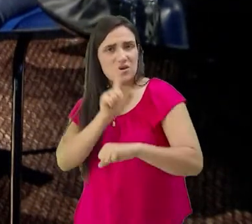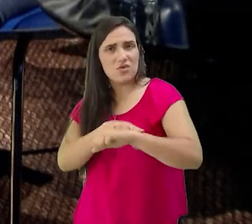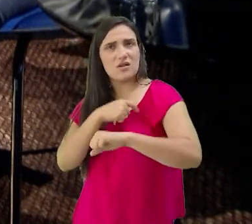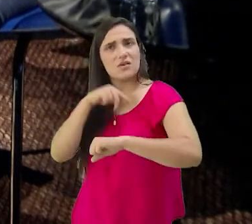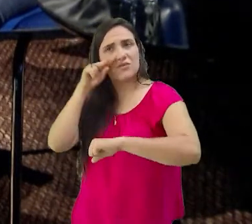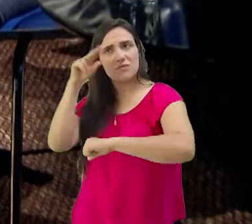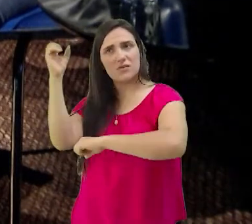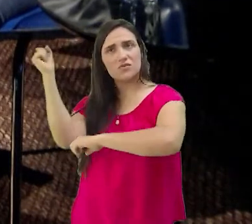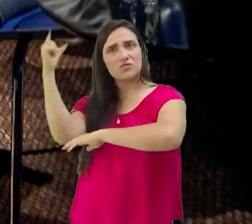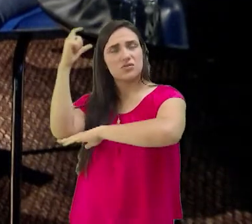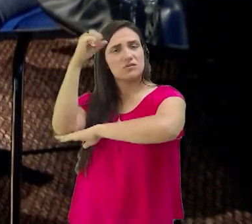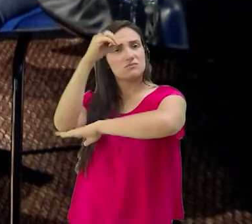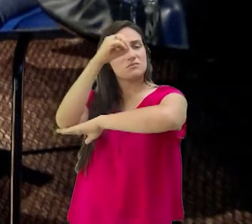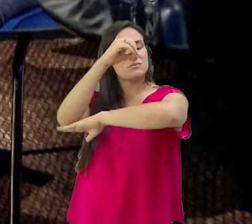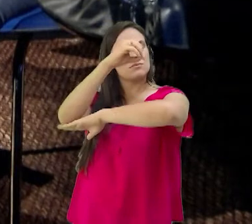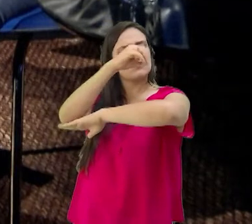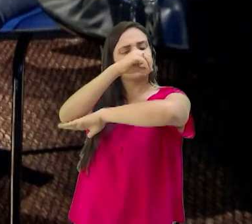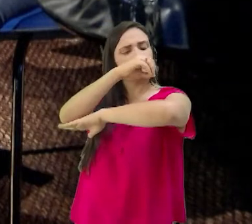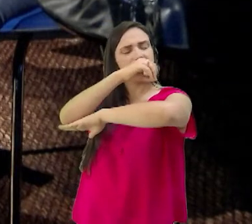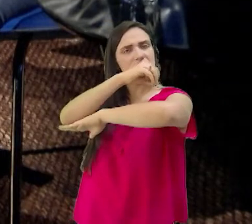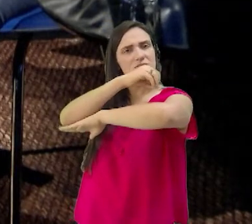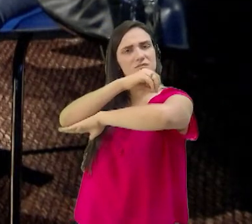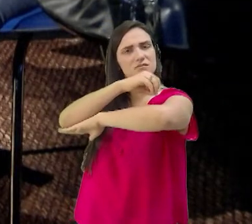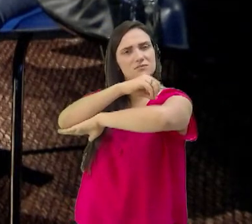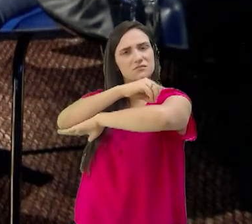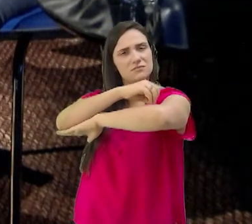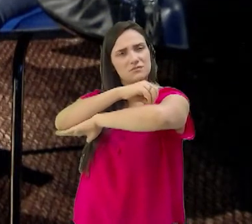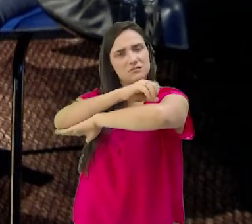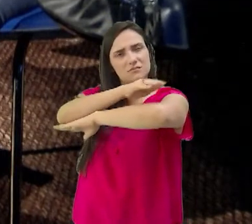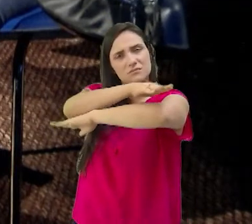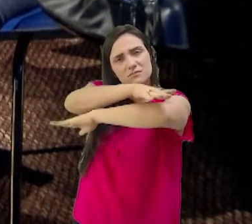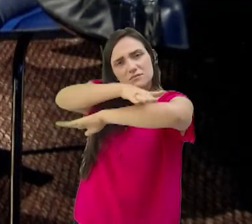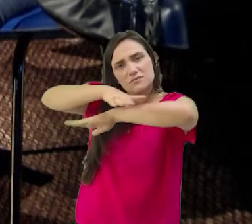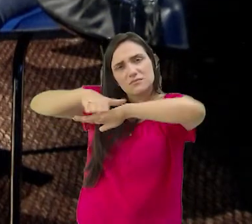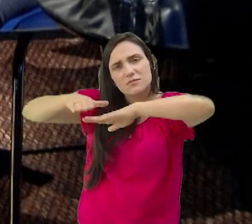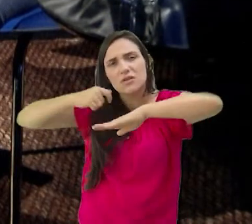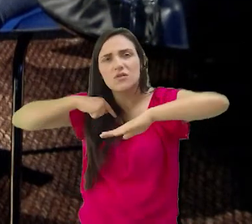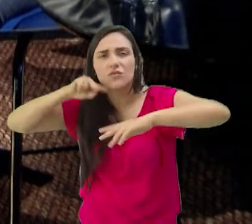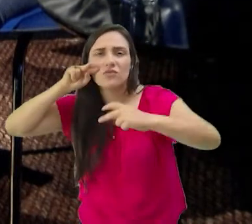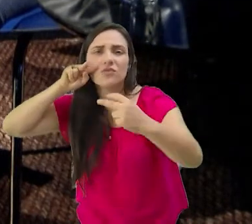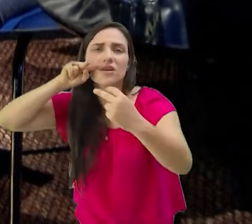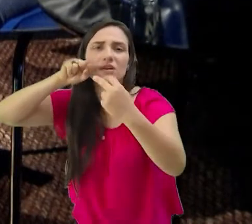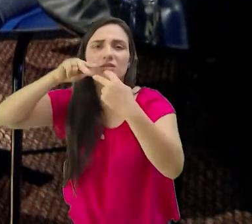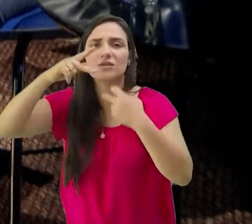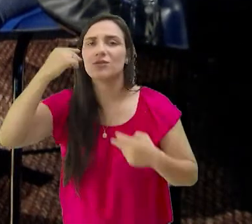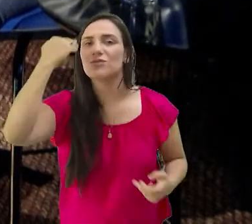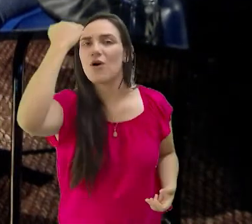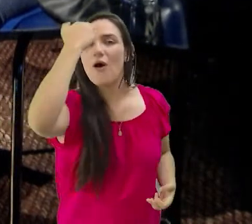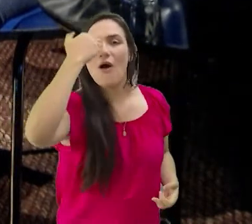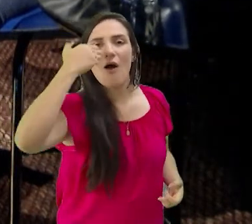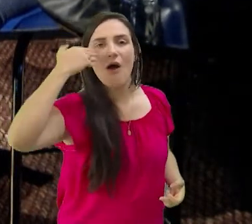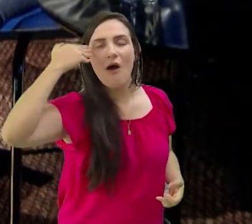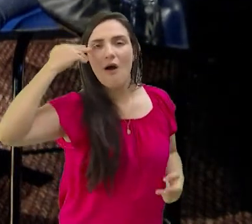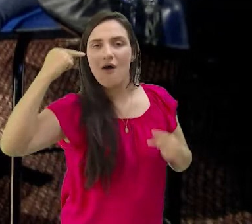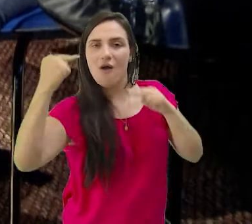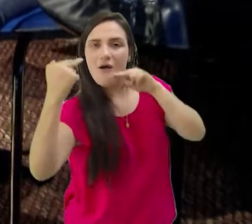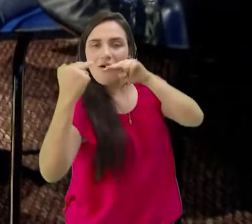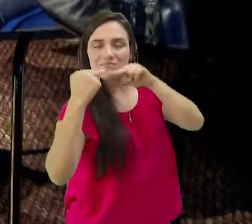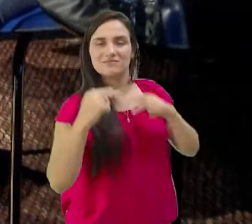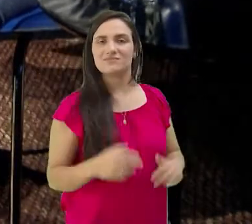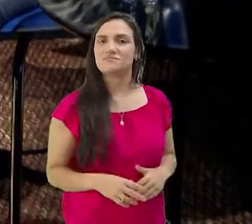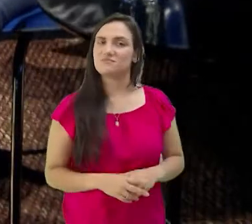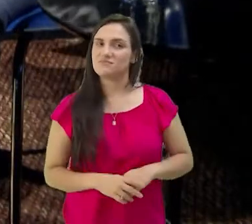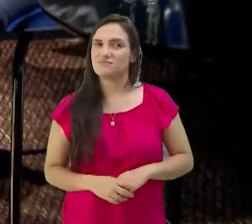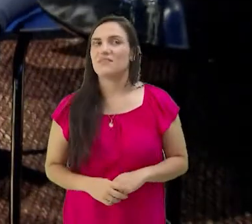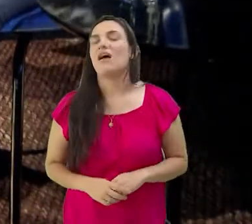puro quando vejo o sol se derramar nos olhos teus. E assim